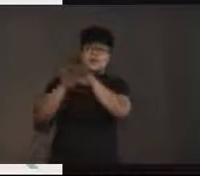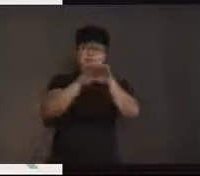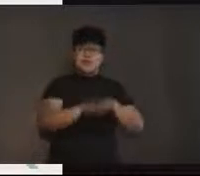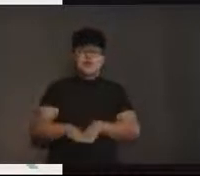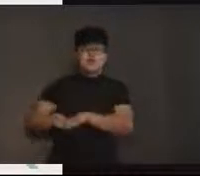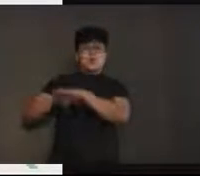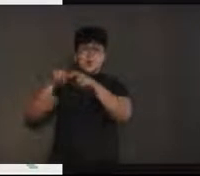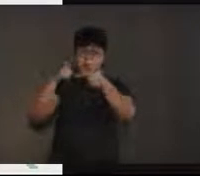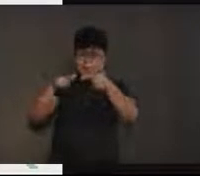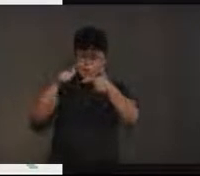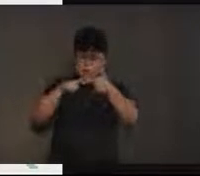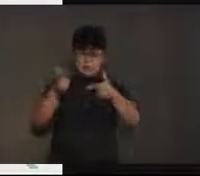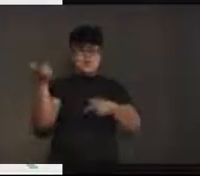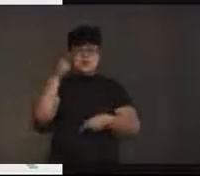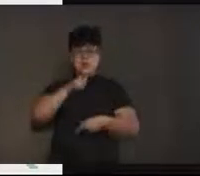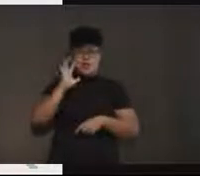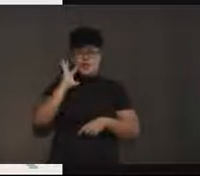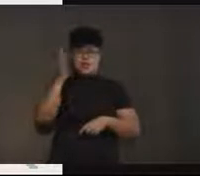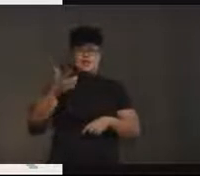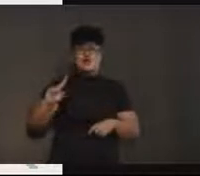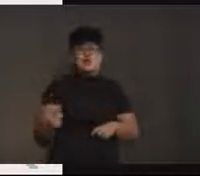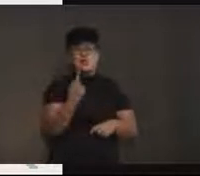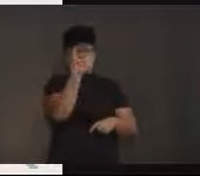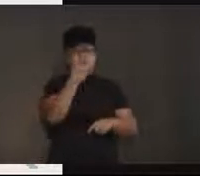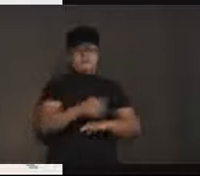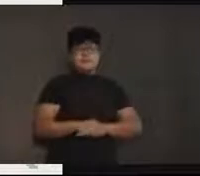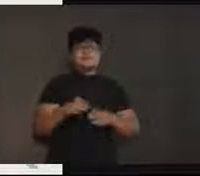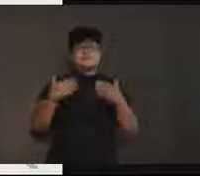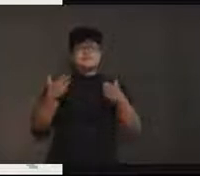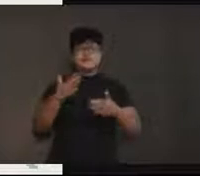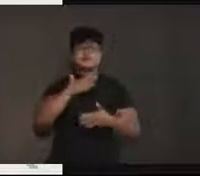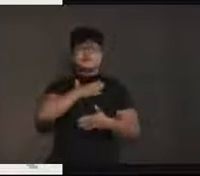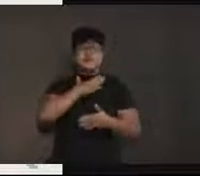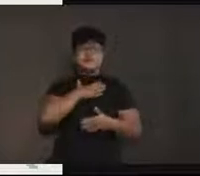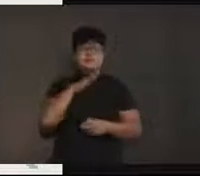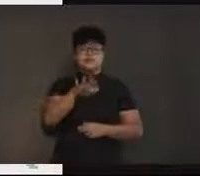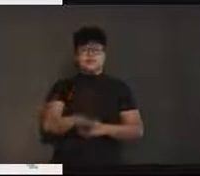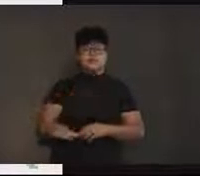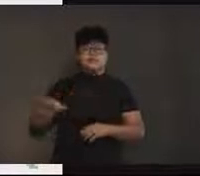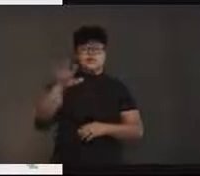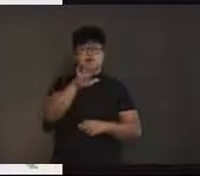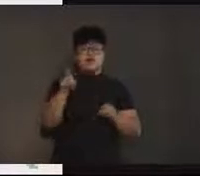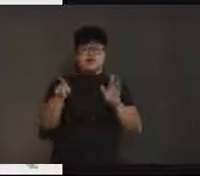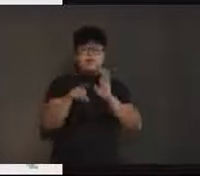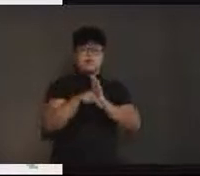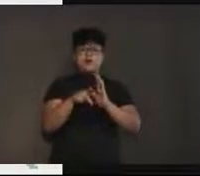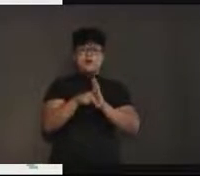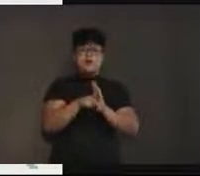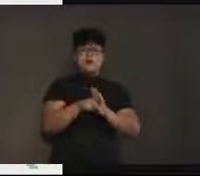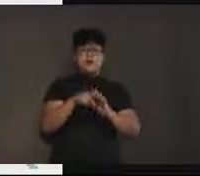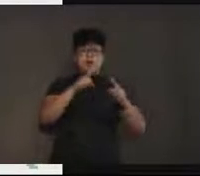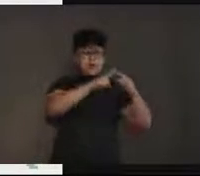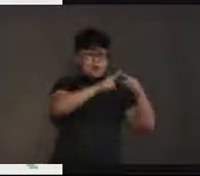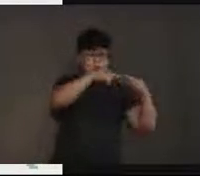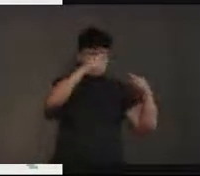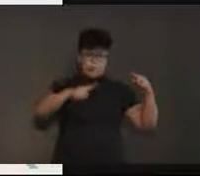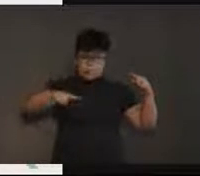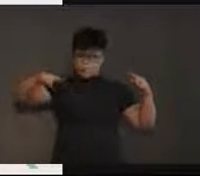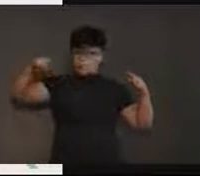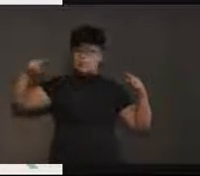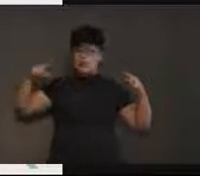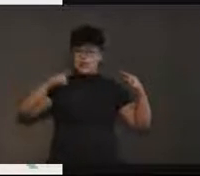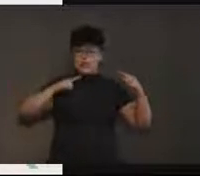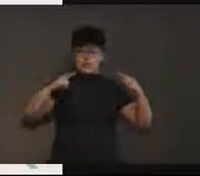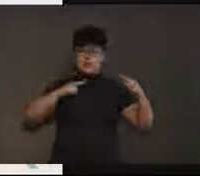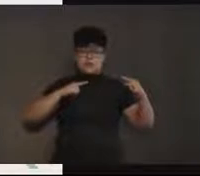uma solução matemática no meu caso são problemas de transmissão de ondas e